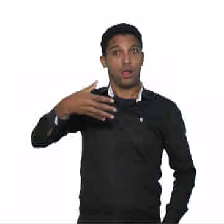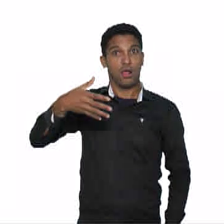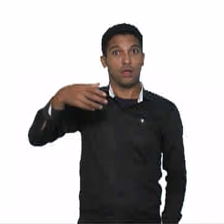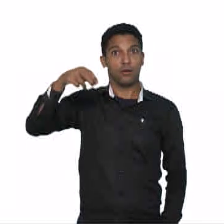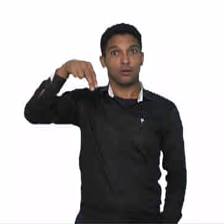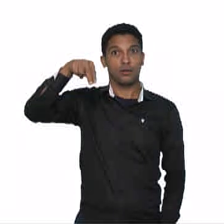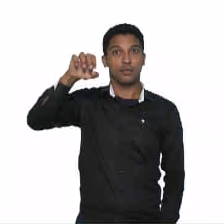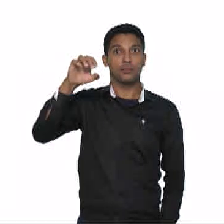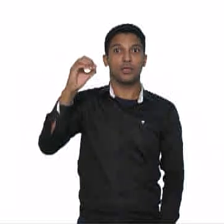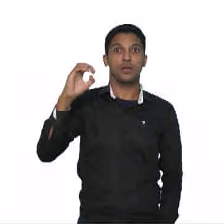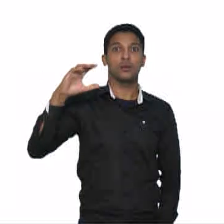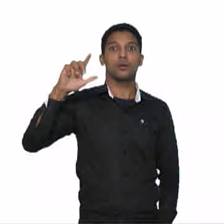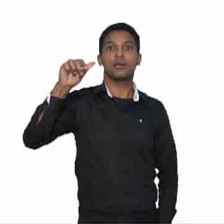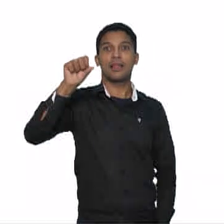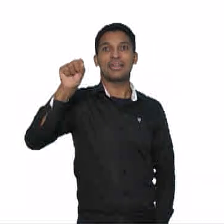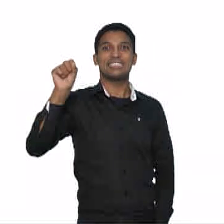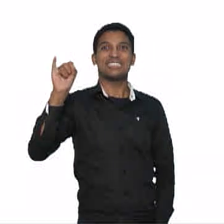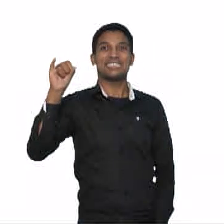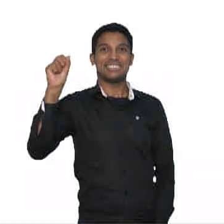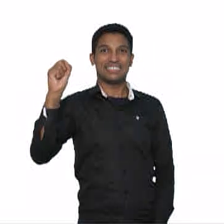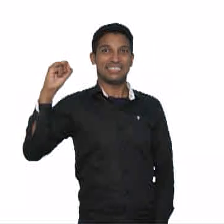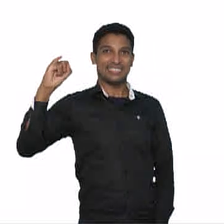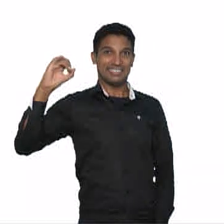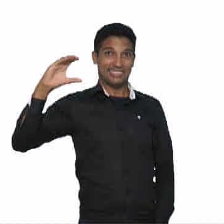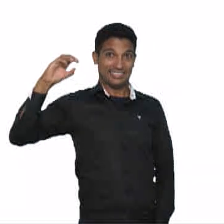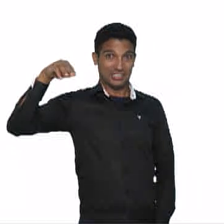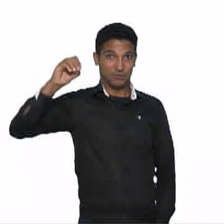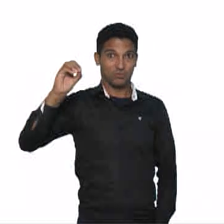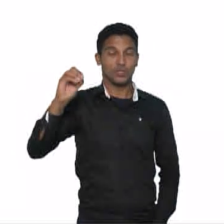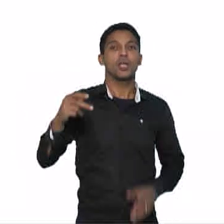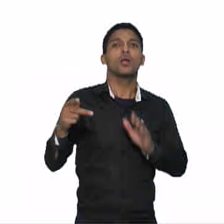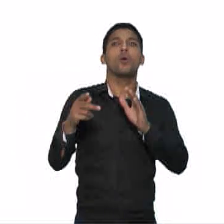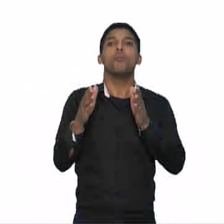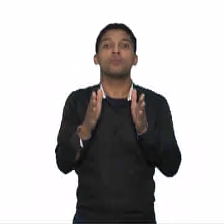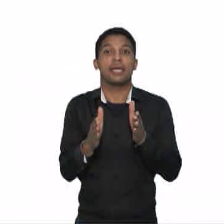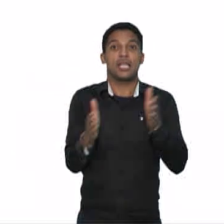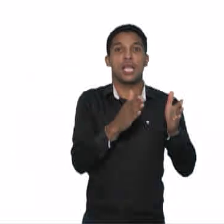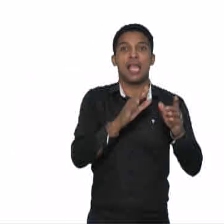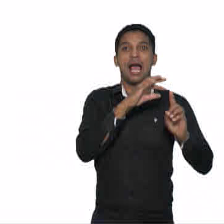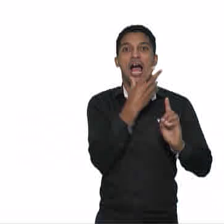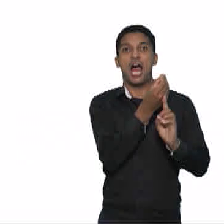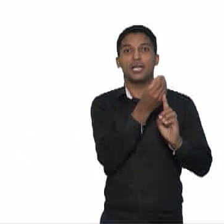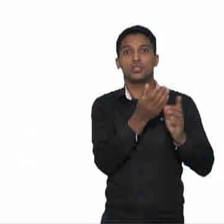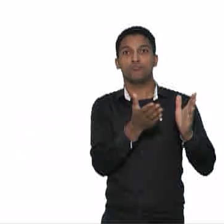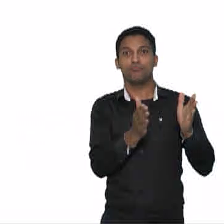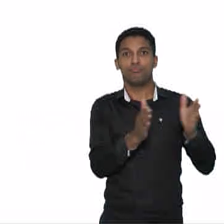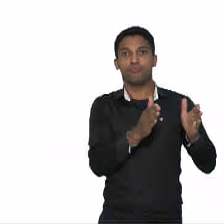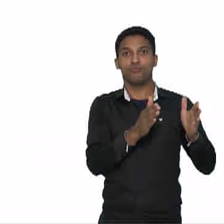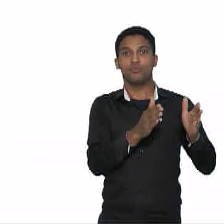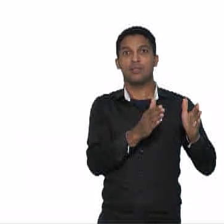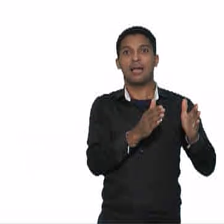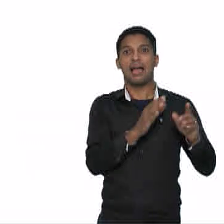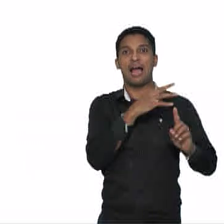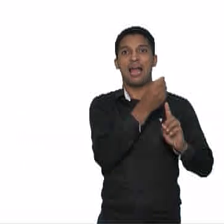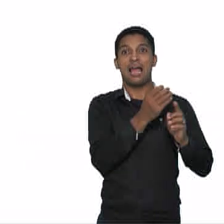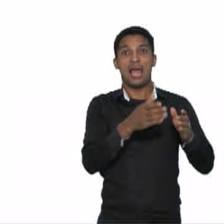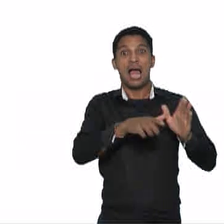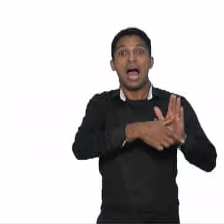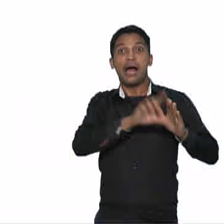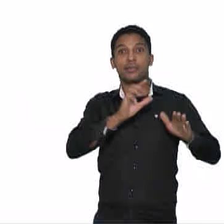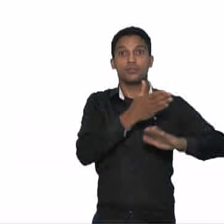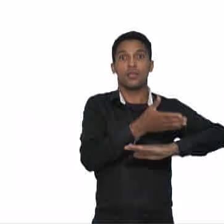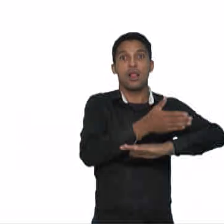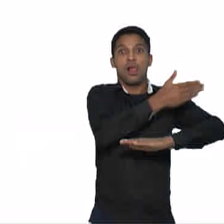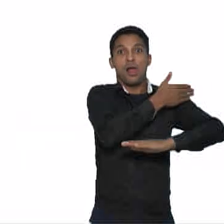inspirado em qual movimento artístico anterior? A gente já falou isso. Marque a alternativa correta, em seguida analise quais possuem